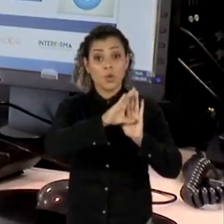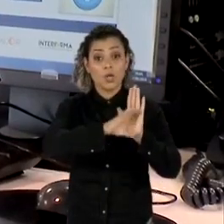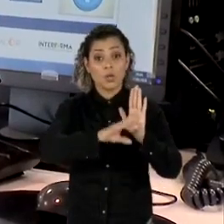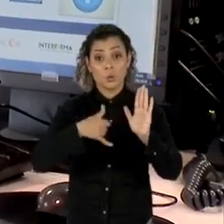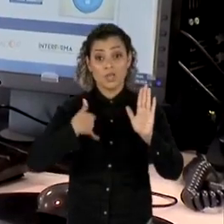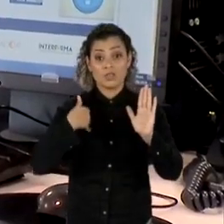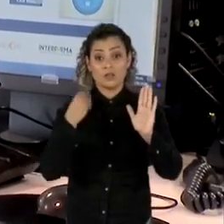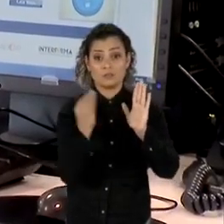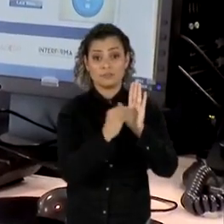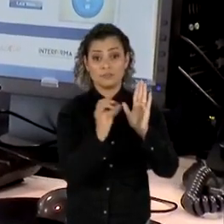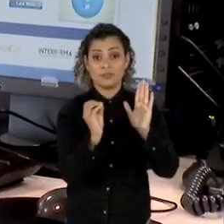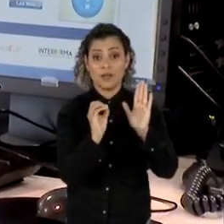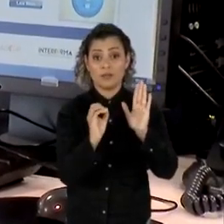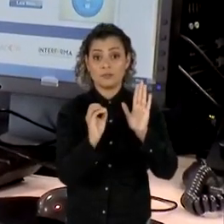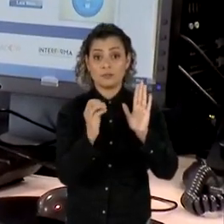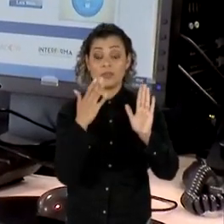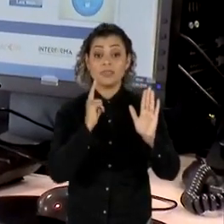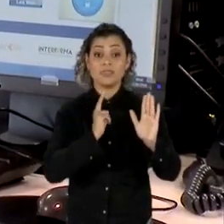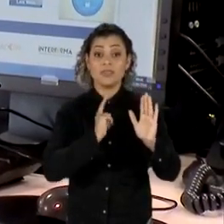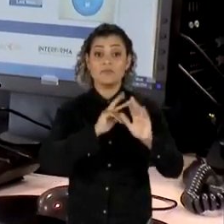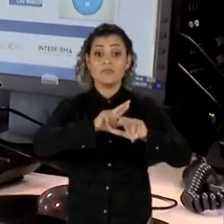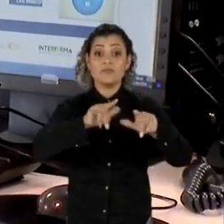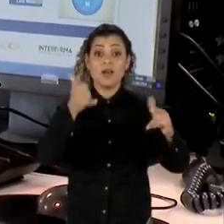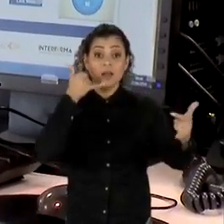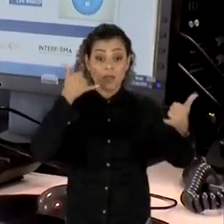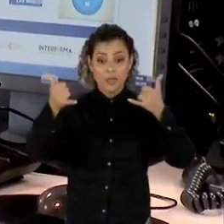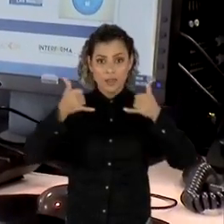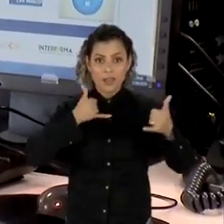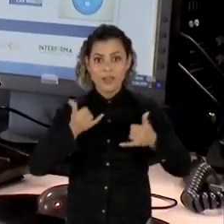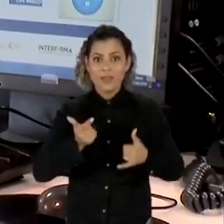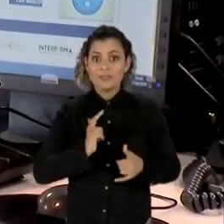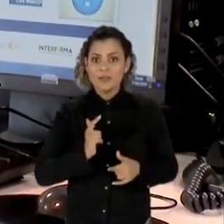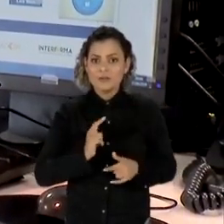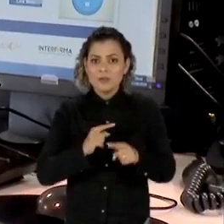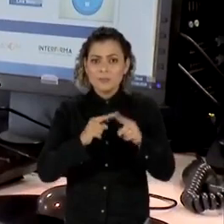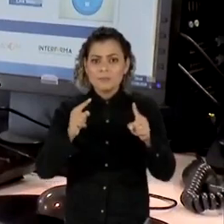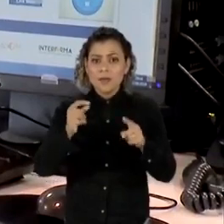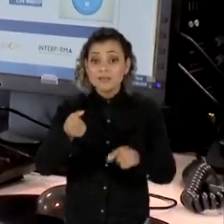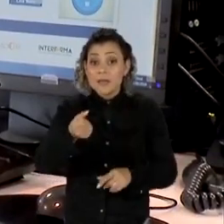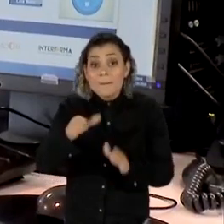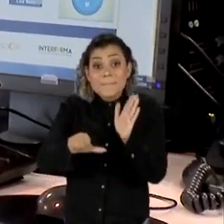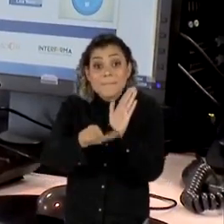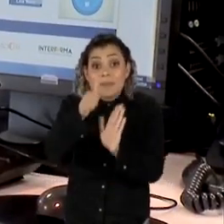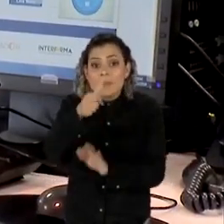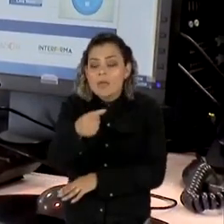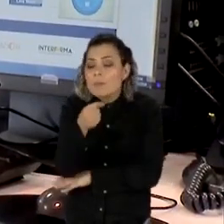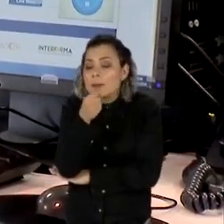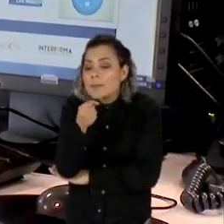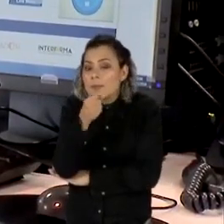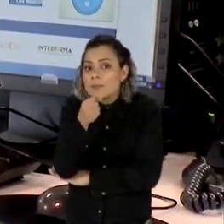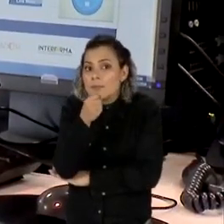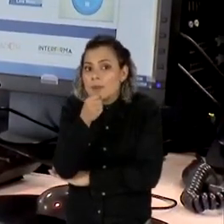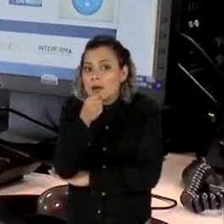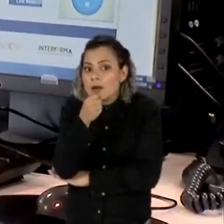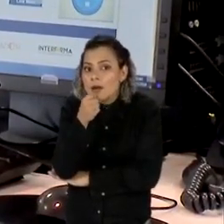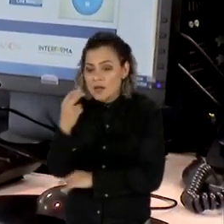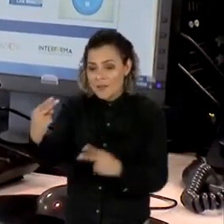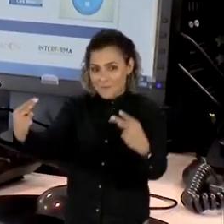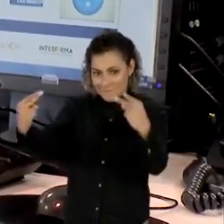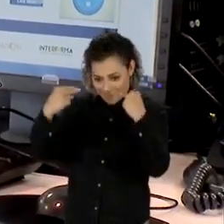idade então recebi muita ligação mas na primeira entrevista com esses recrutadores